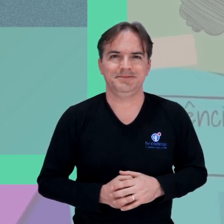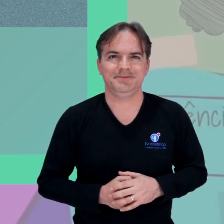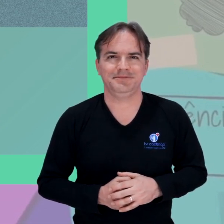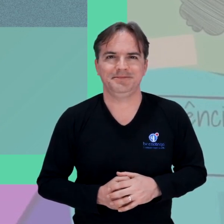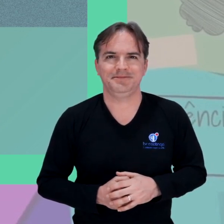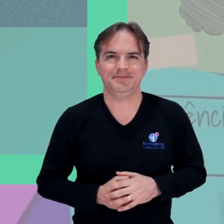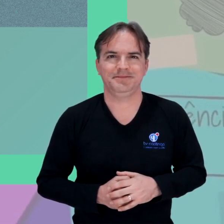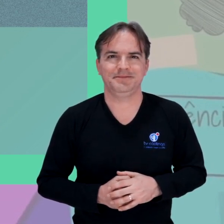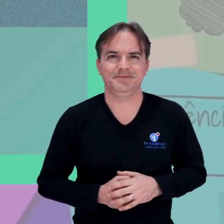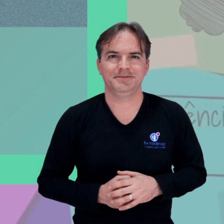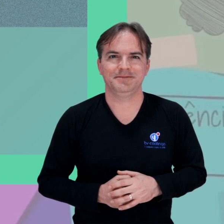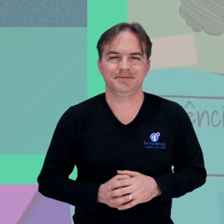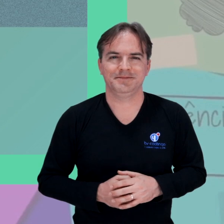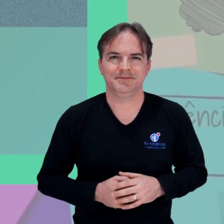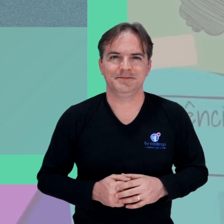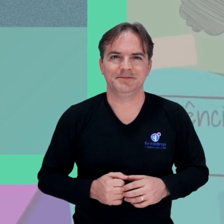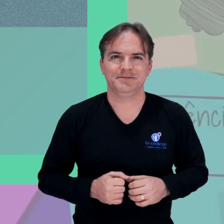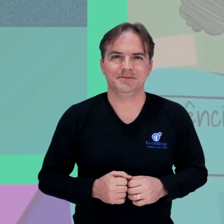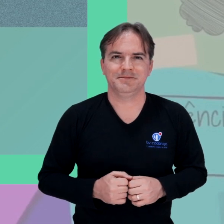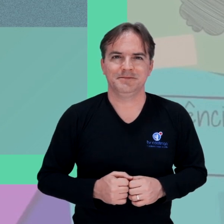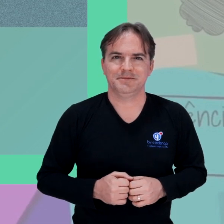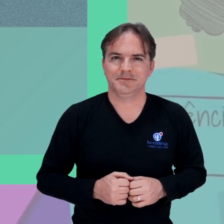pedagógica@univasp.edu.br ou